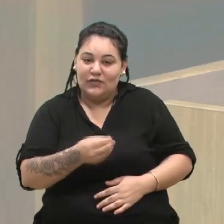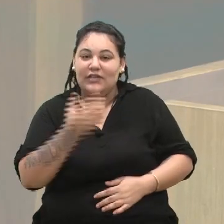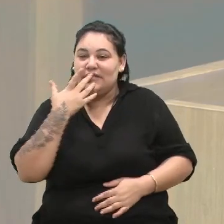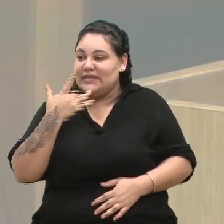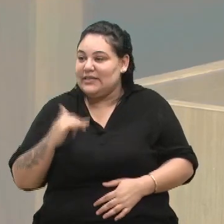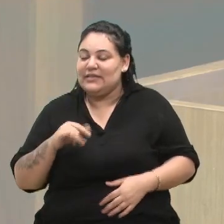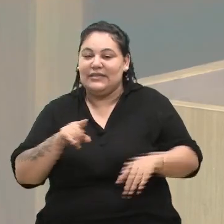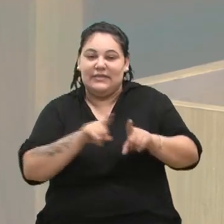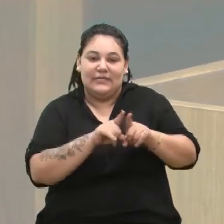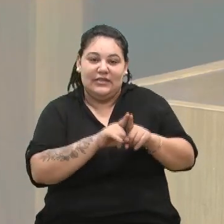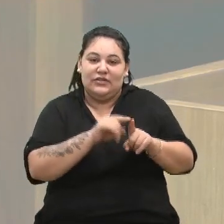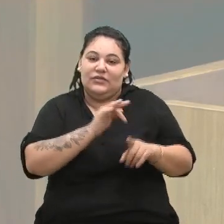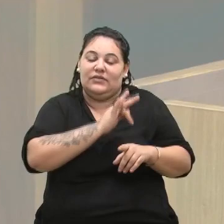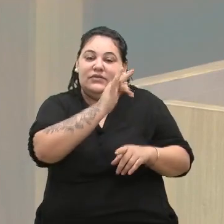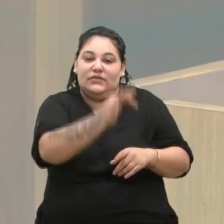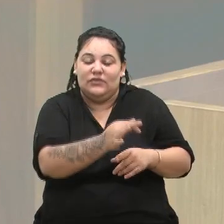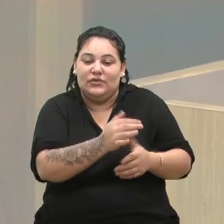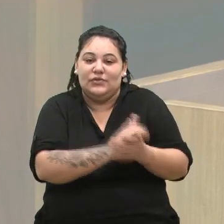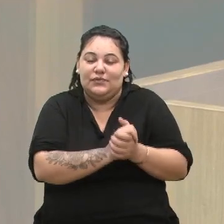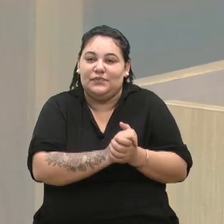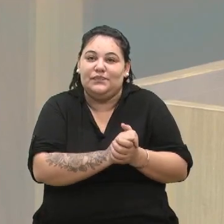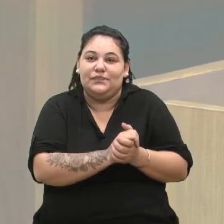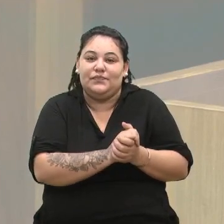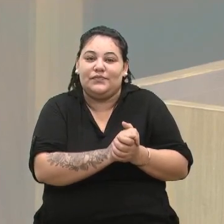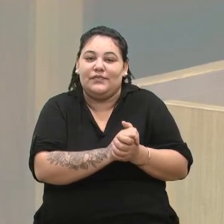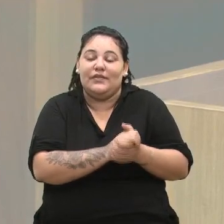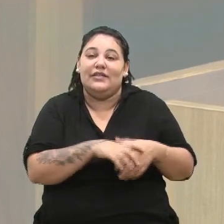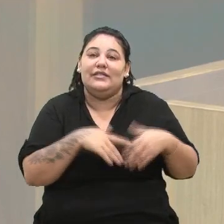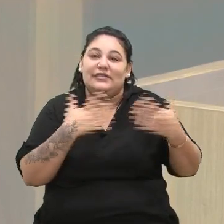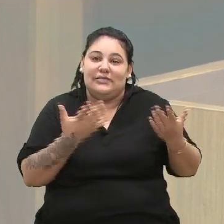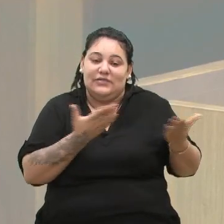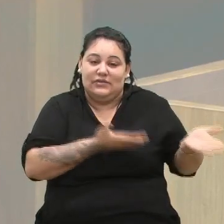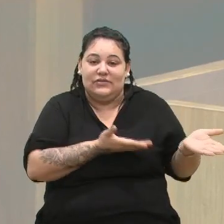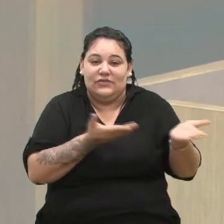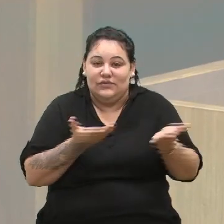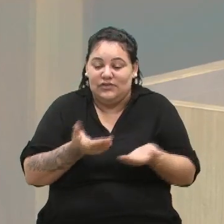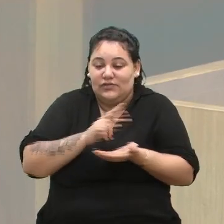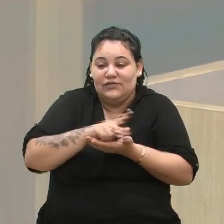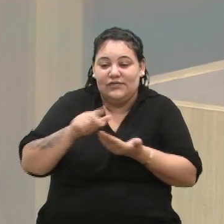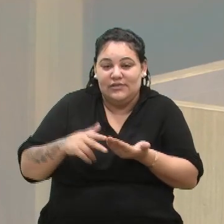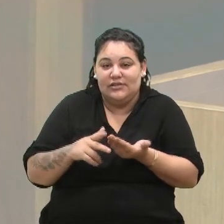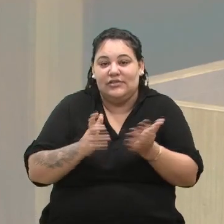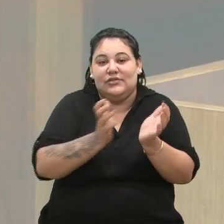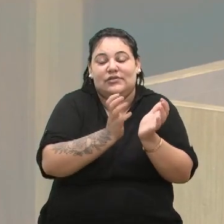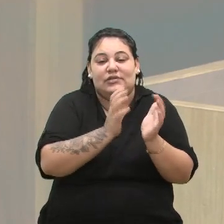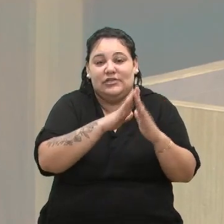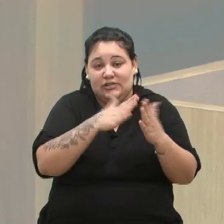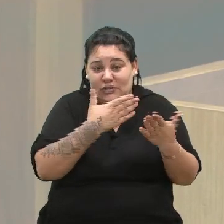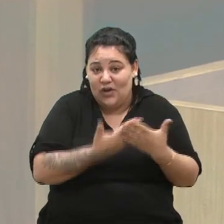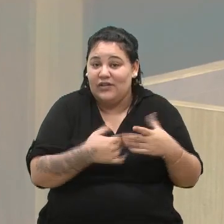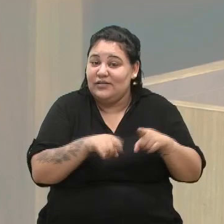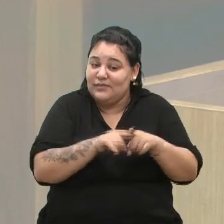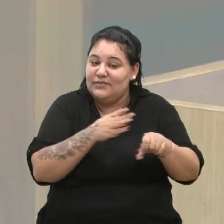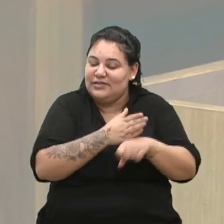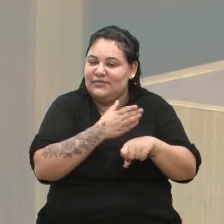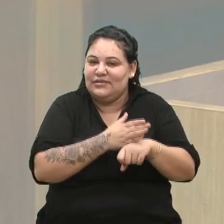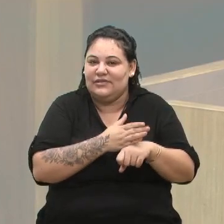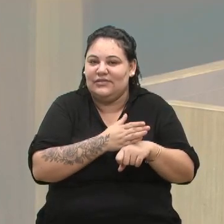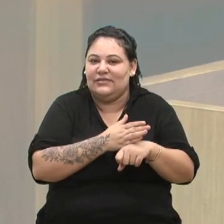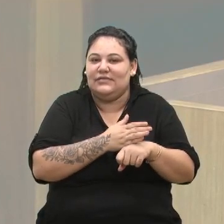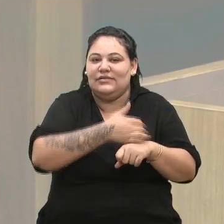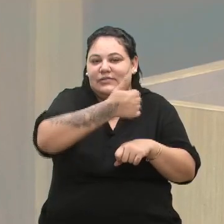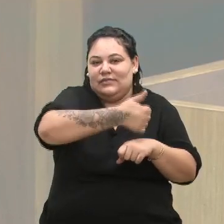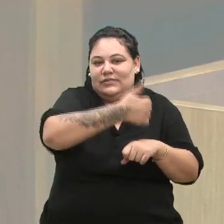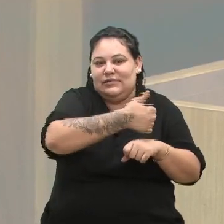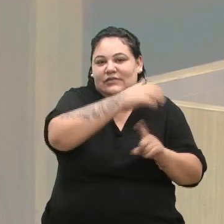crianças, a nossa juventude que estão vindo aí. Então ele convidou diversos colégios e nessa primeira edição recebeu mais